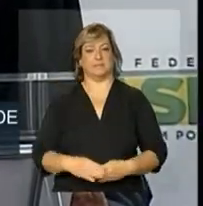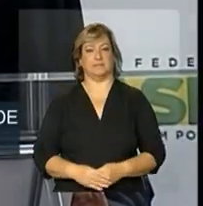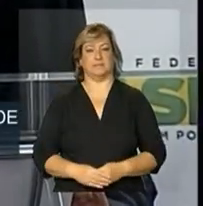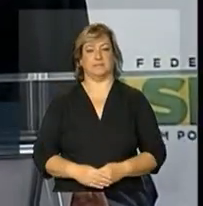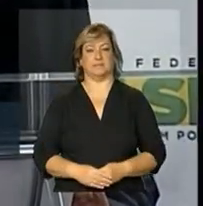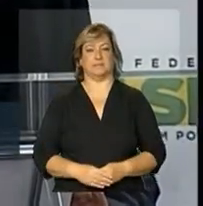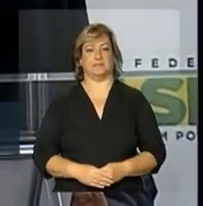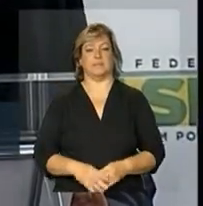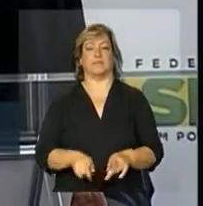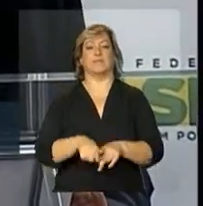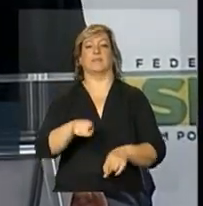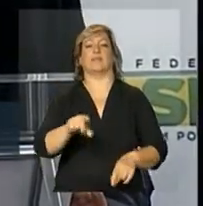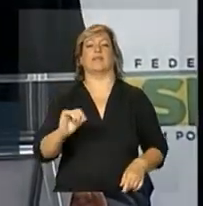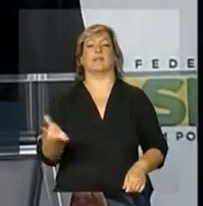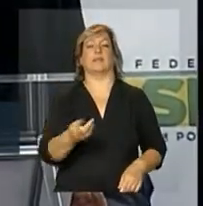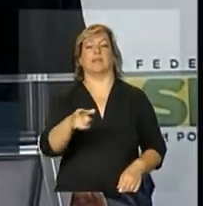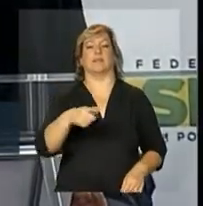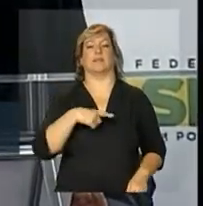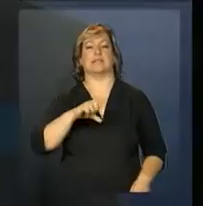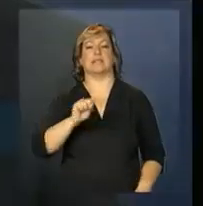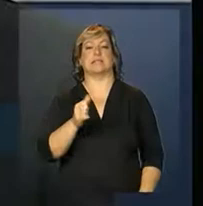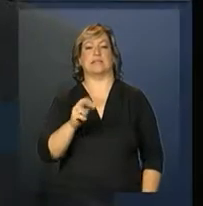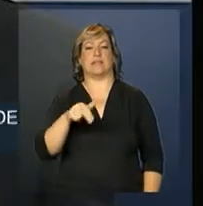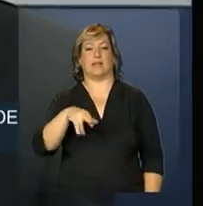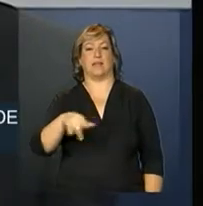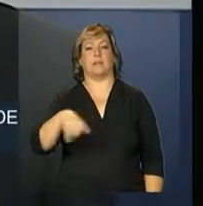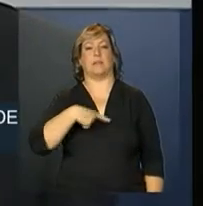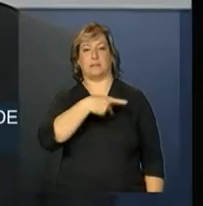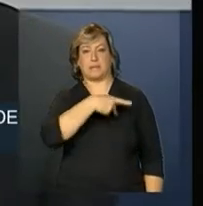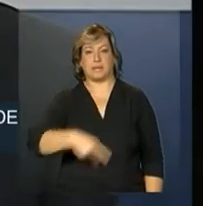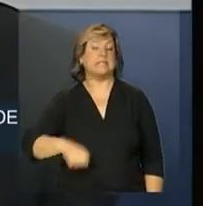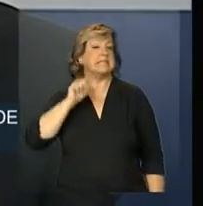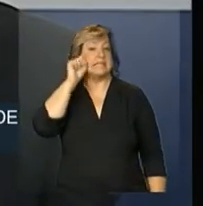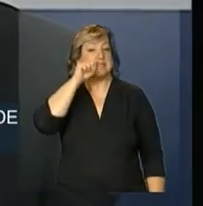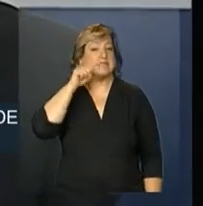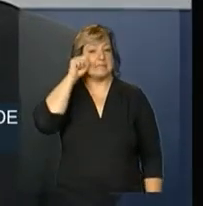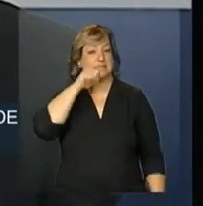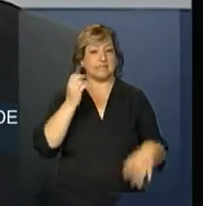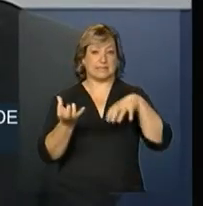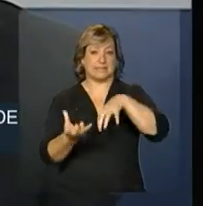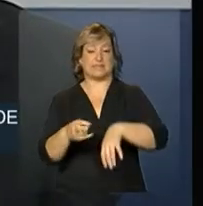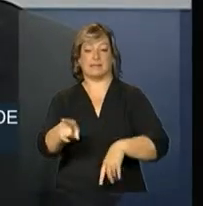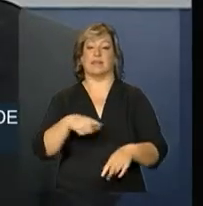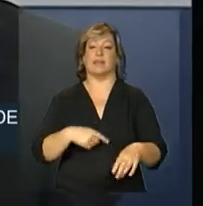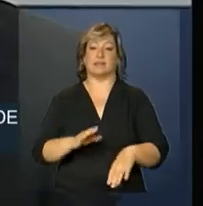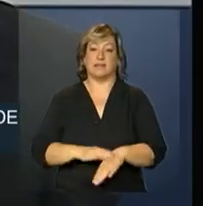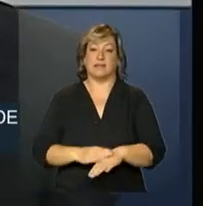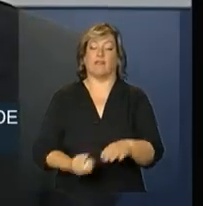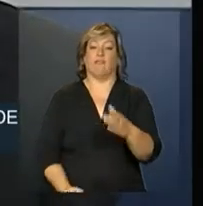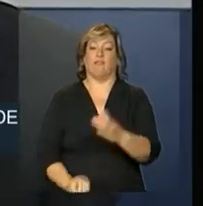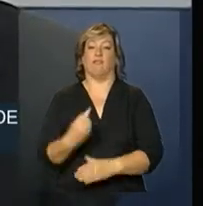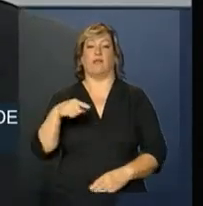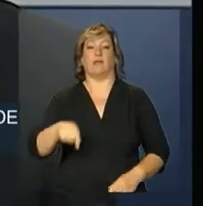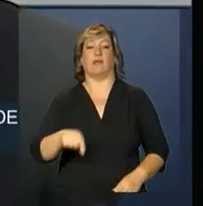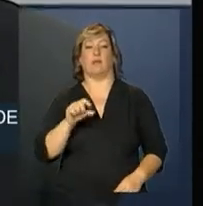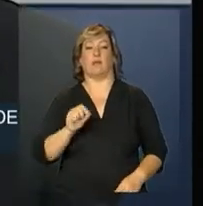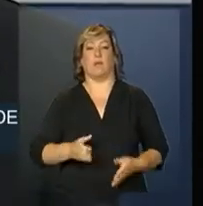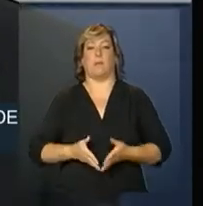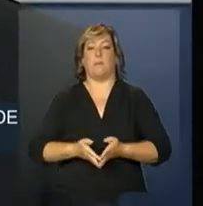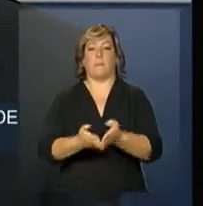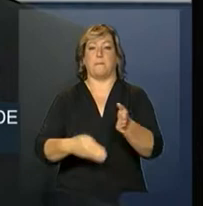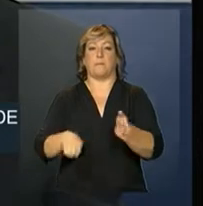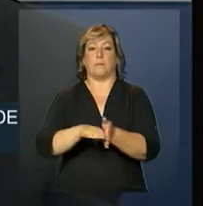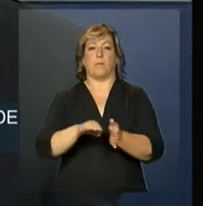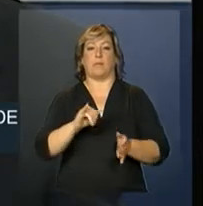Excelentíssimo senhor José Sarney, presidente do Senado, fundador do Porto do Itaqui, e eu